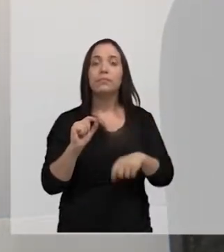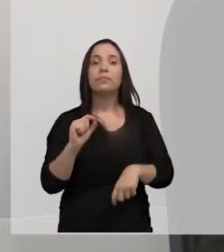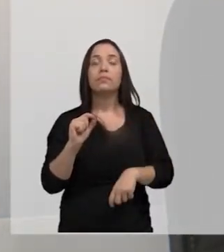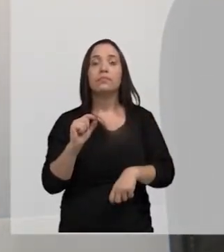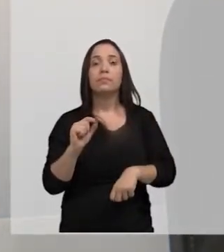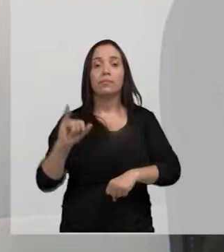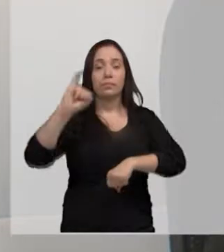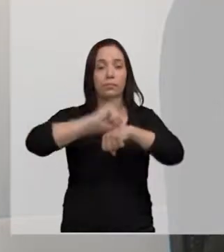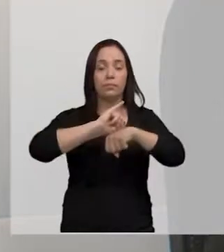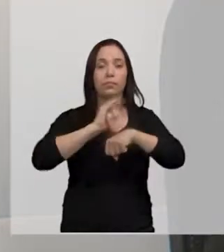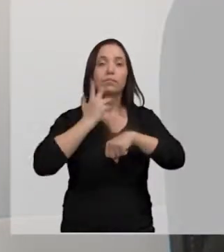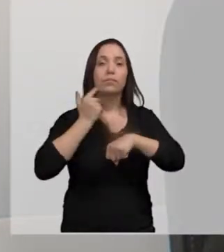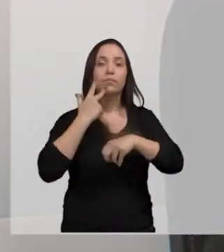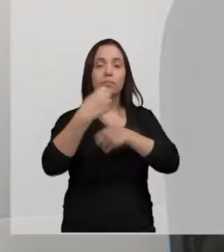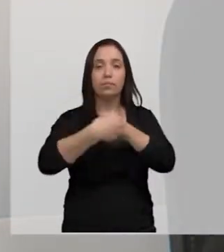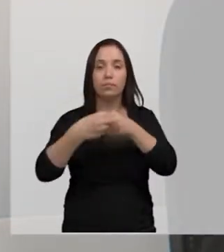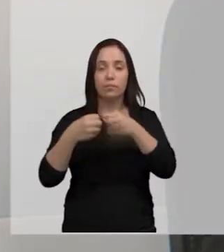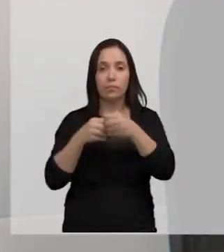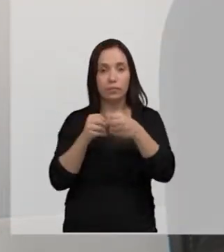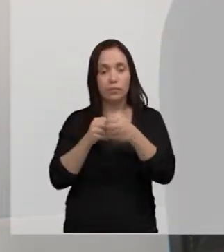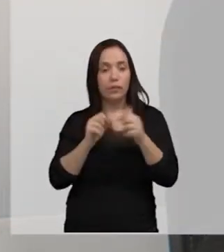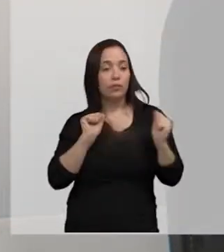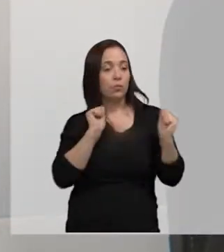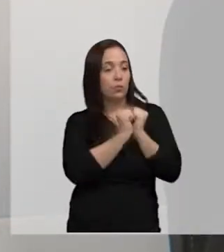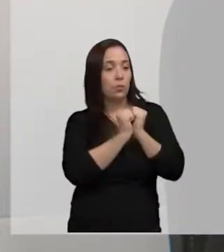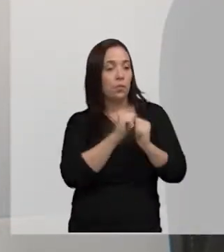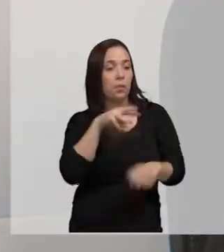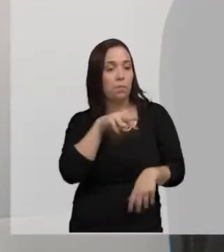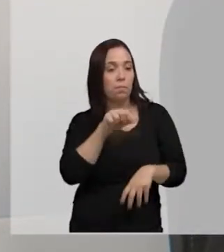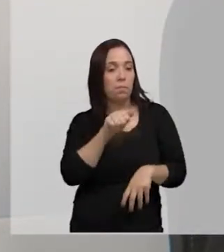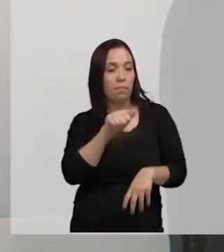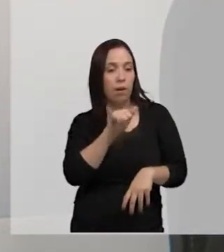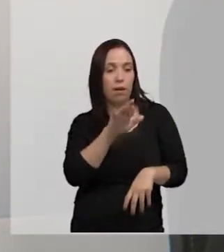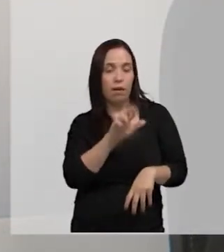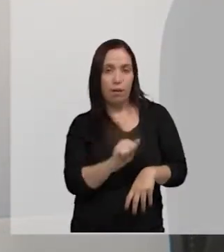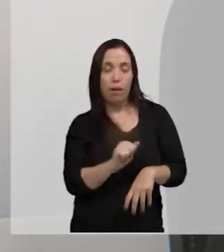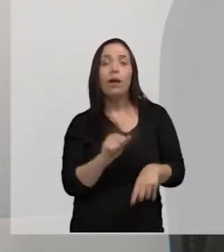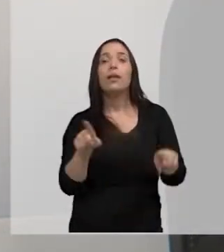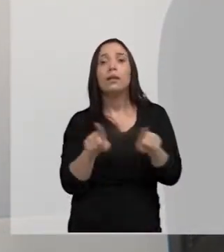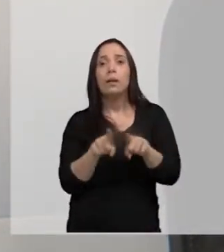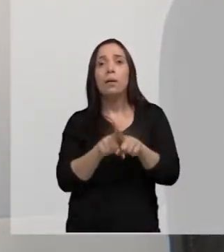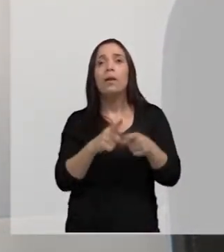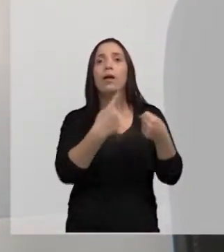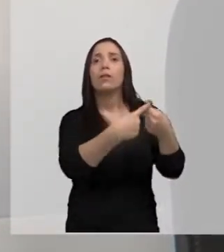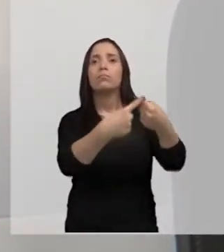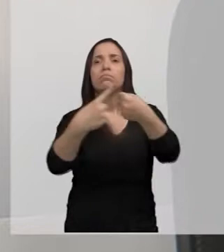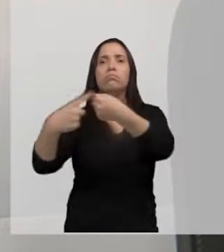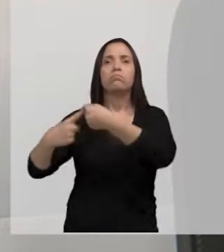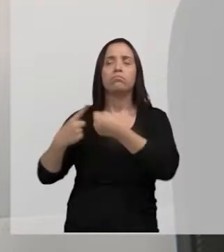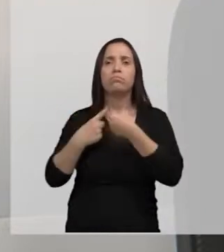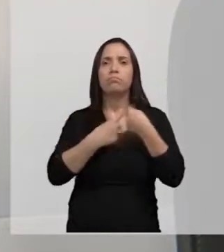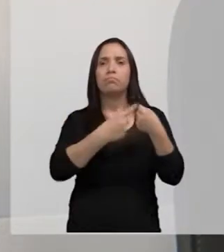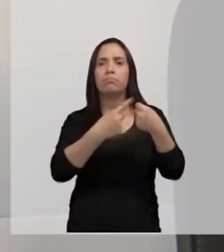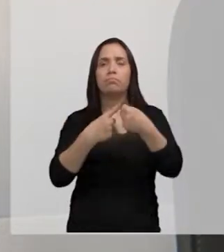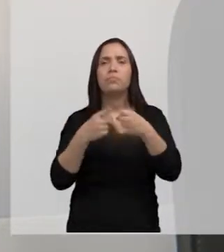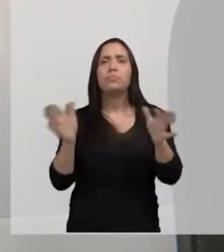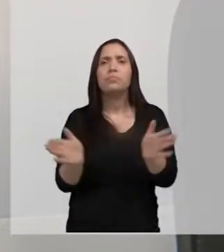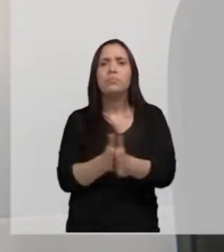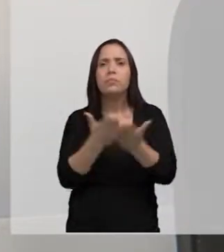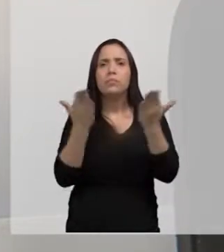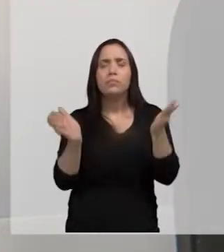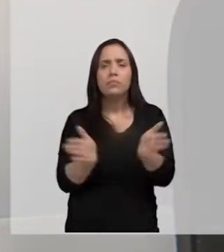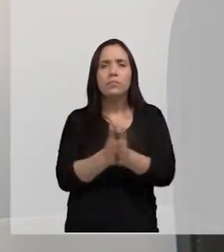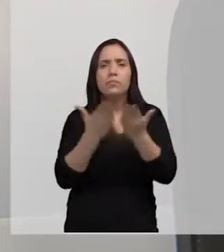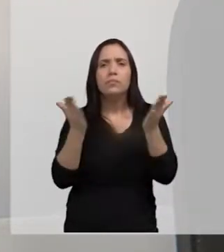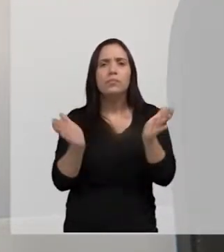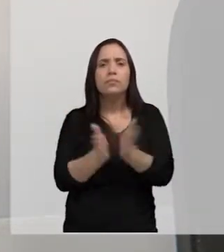grandes municípios com a Mayra e também com o Cid, um voto casado, e nas regiões mais